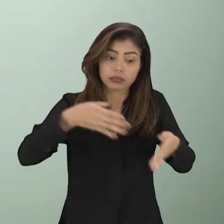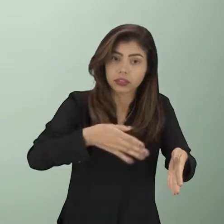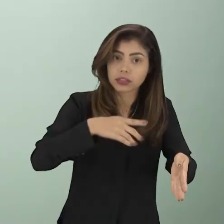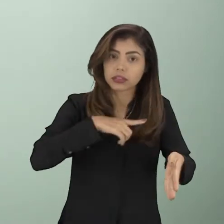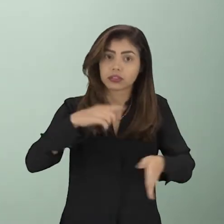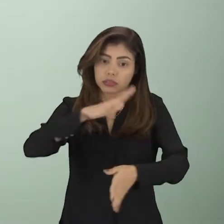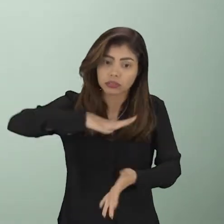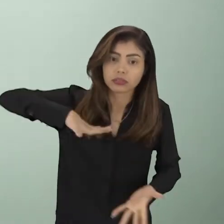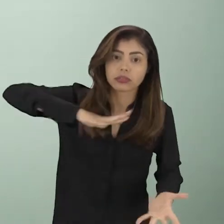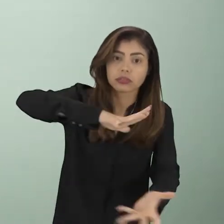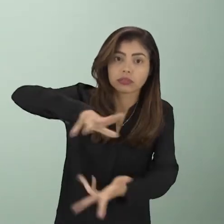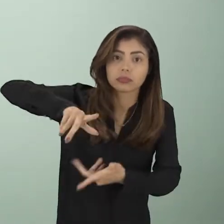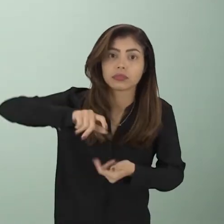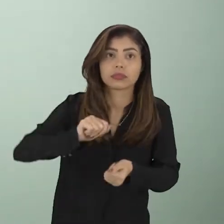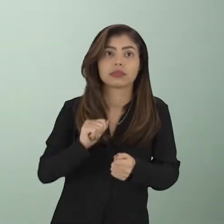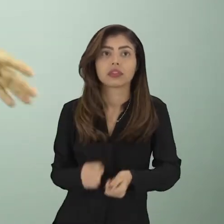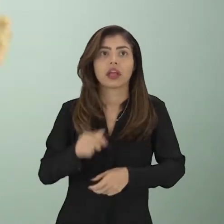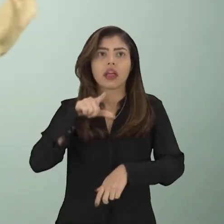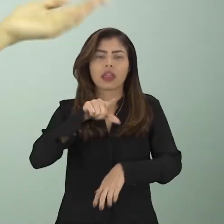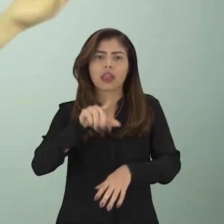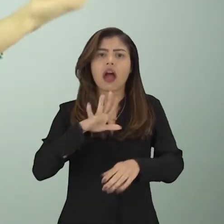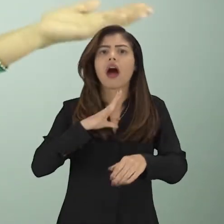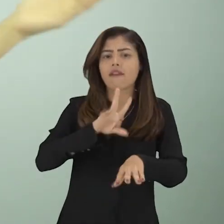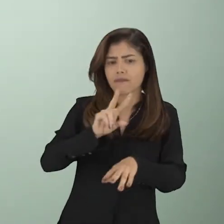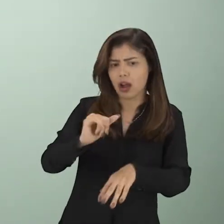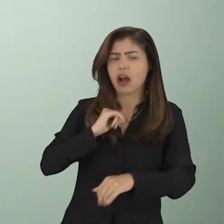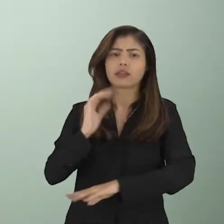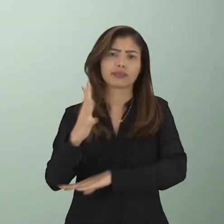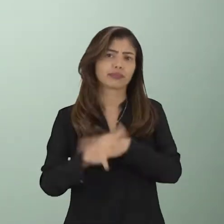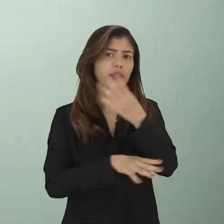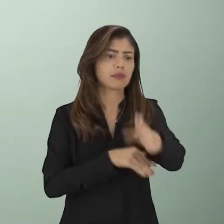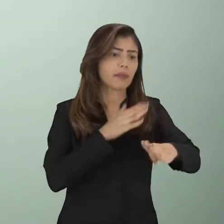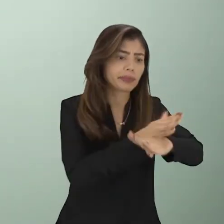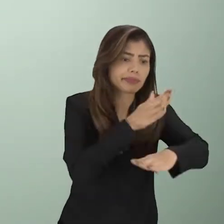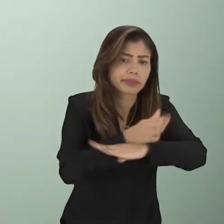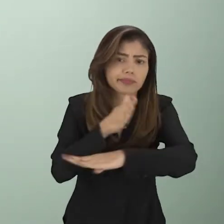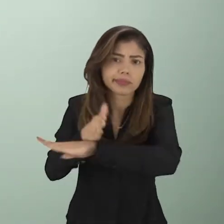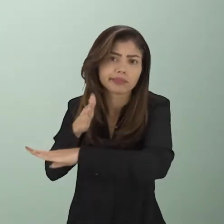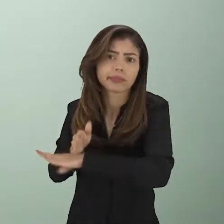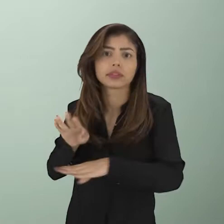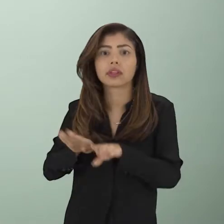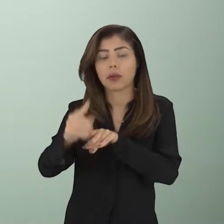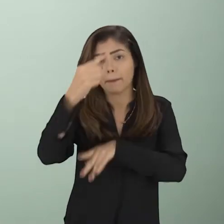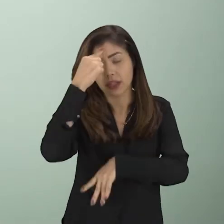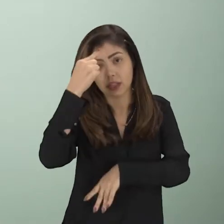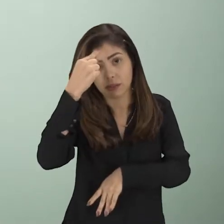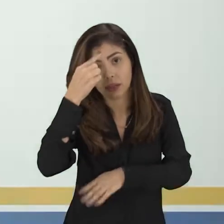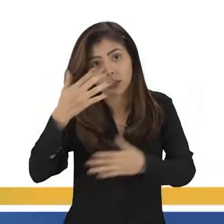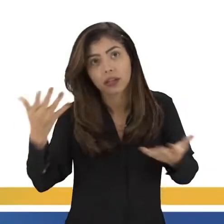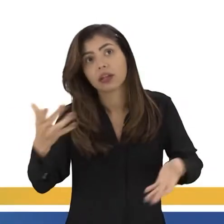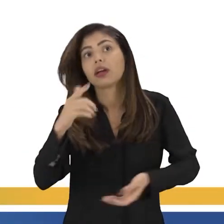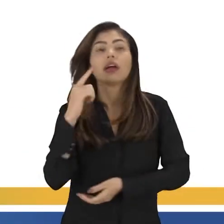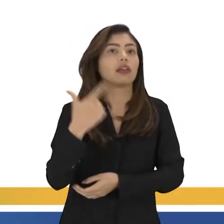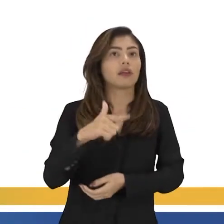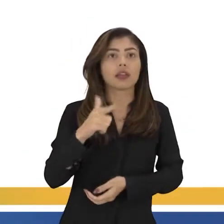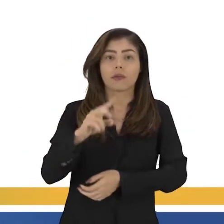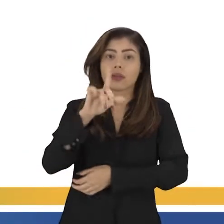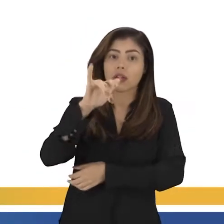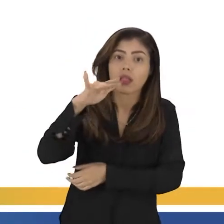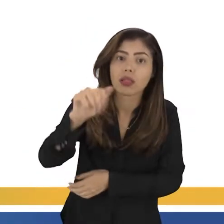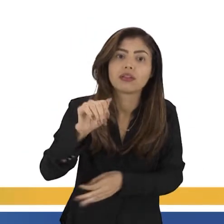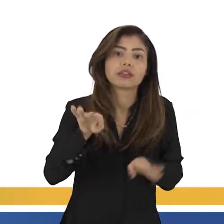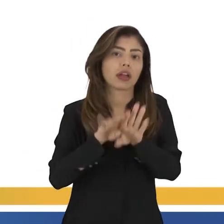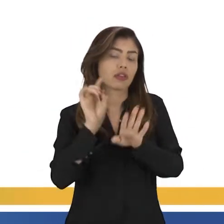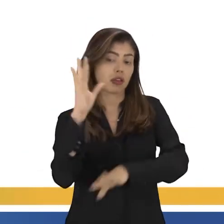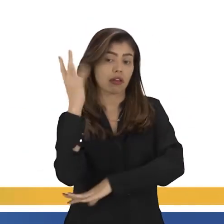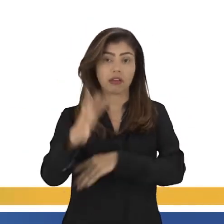na tradição, haveria uma lógica de exploração da natureza. E para esse pensamento contemporâneo, não é mais uma lógica de exploração